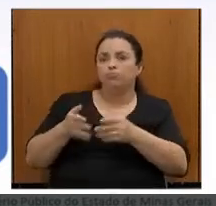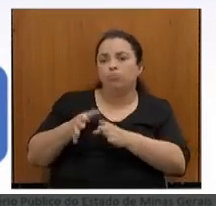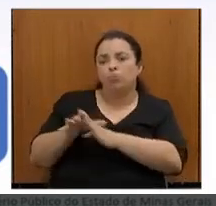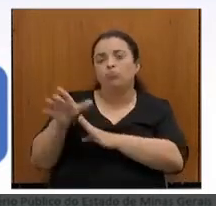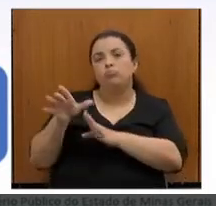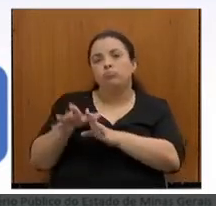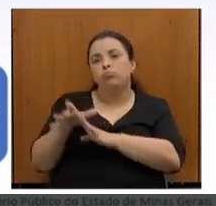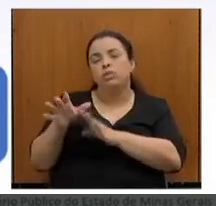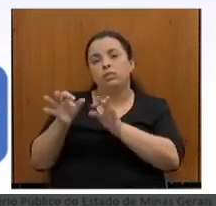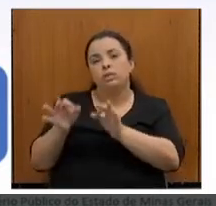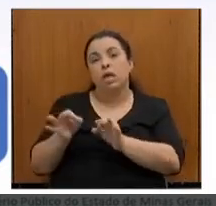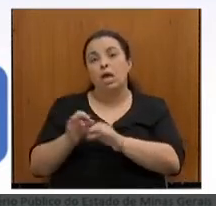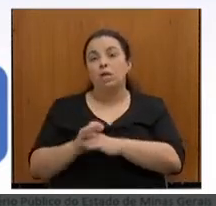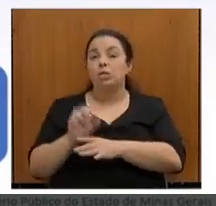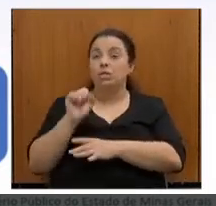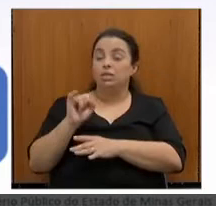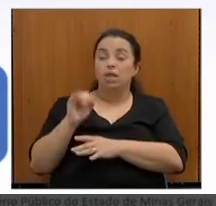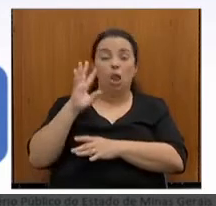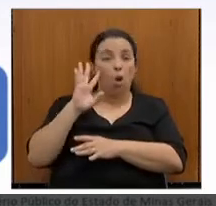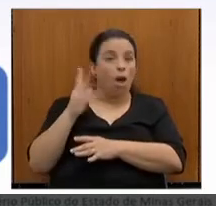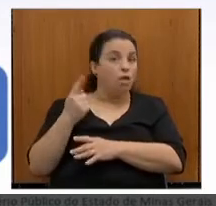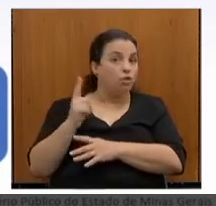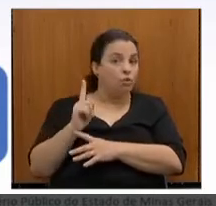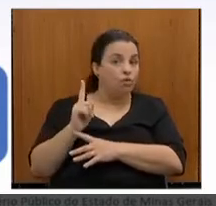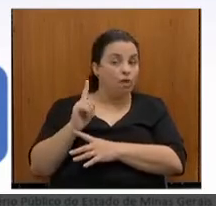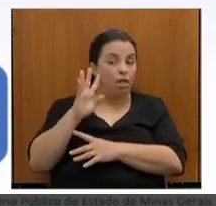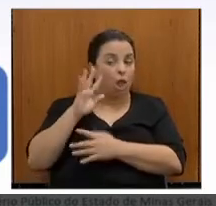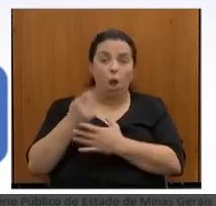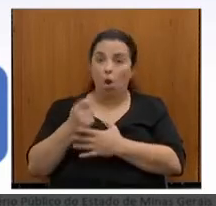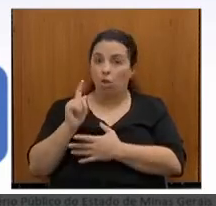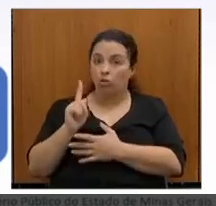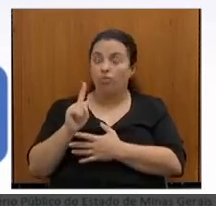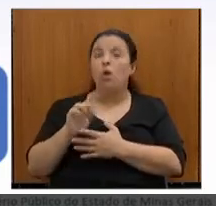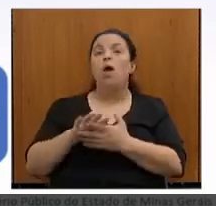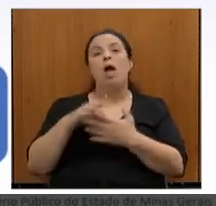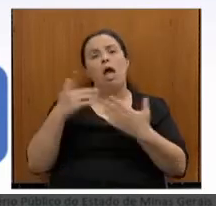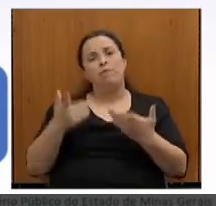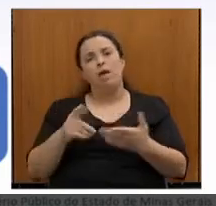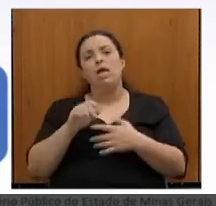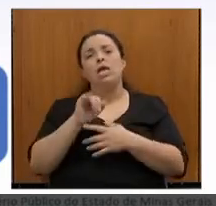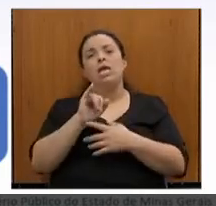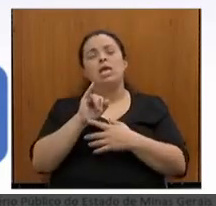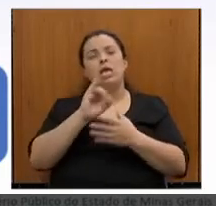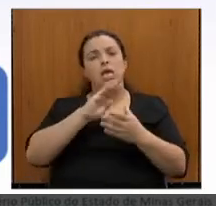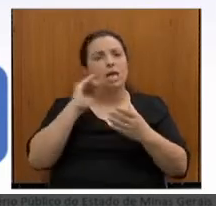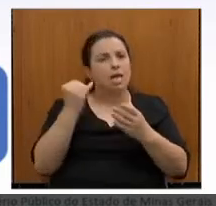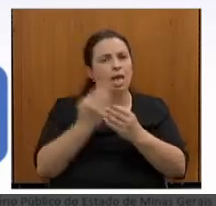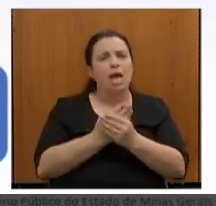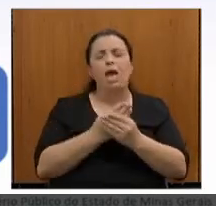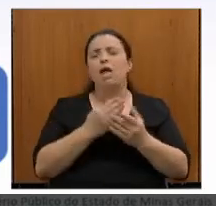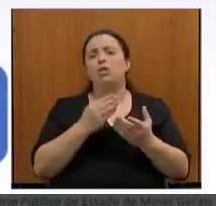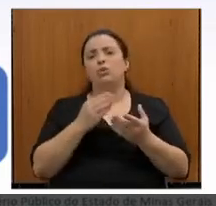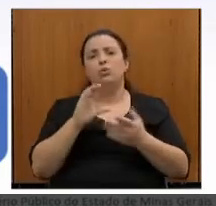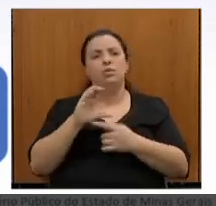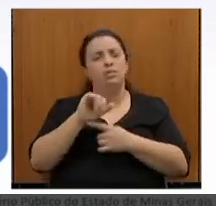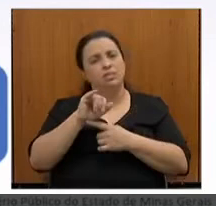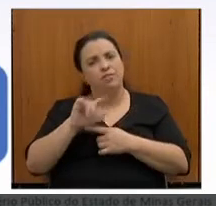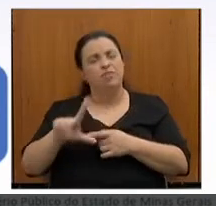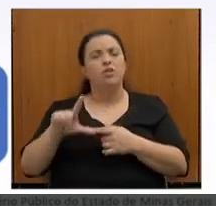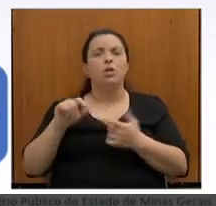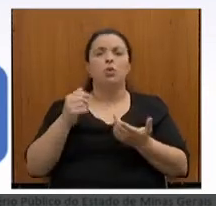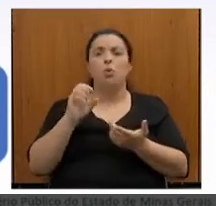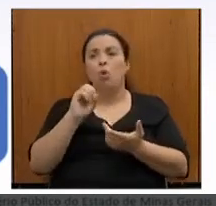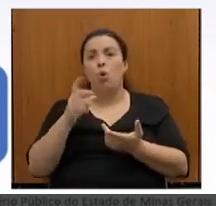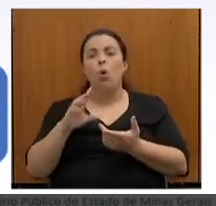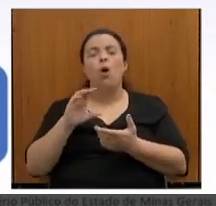se realmente não conseguirmos resolver, a instauração de inquérito civil, ou termo de ajustamento de conduta, ou ação civil pública. Então,